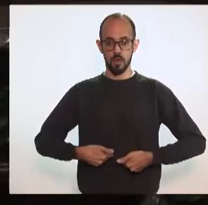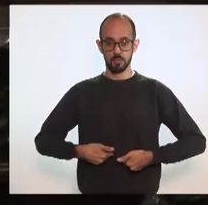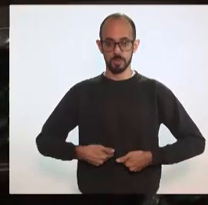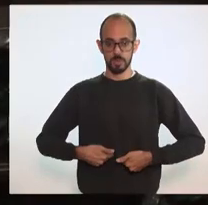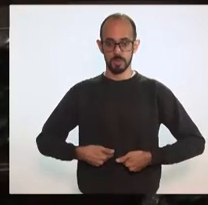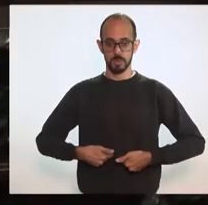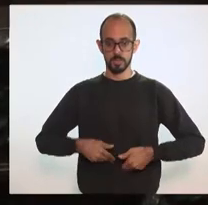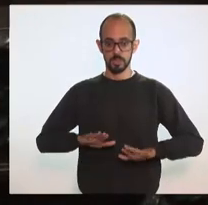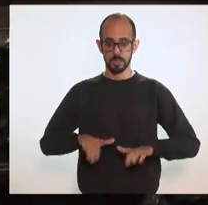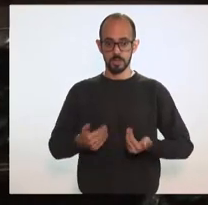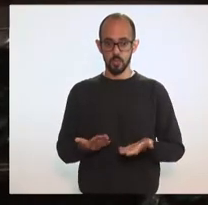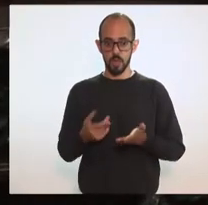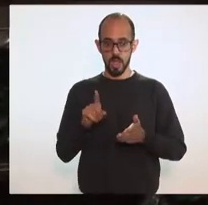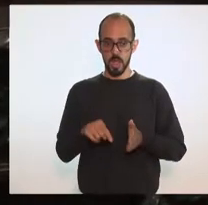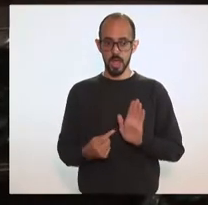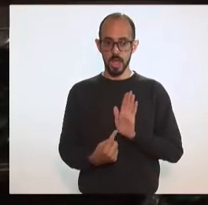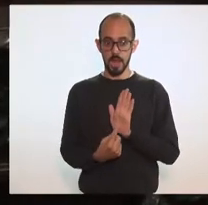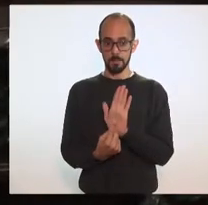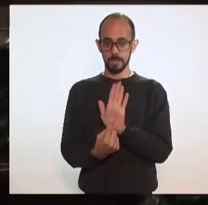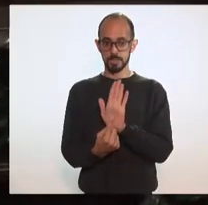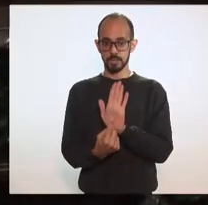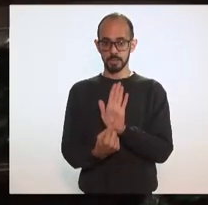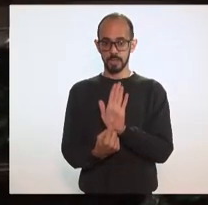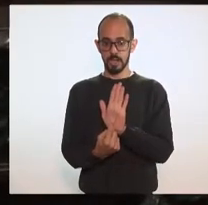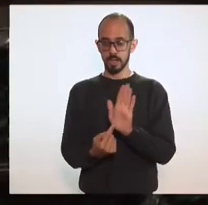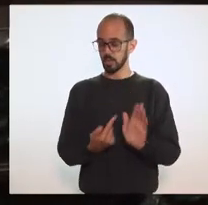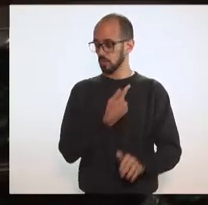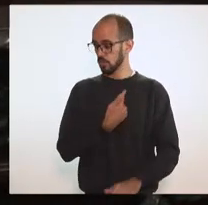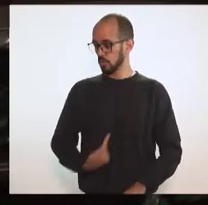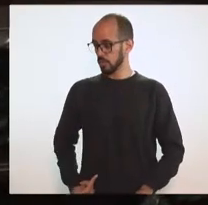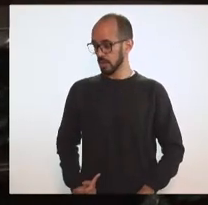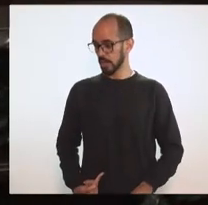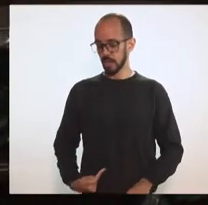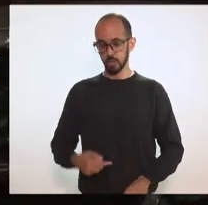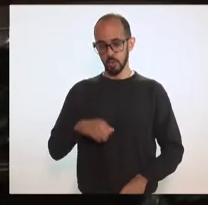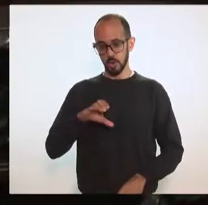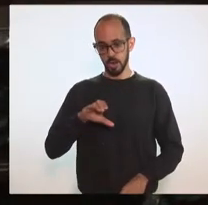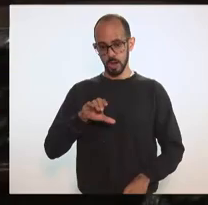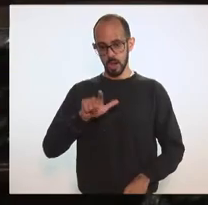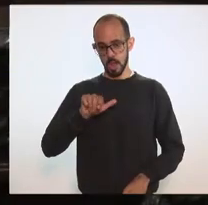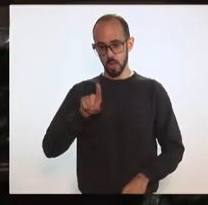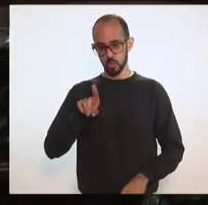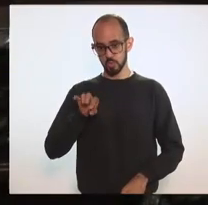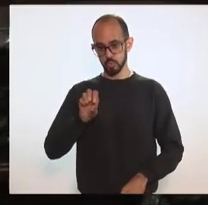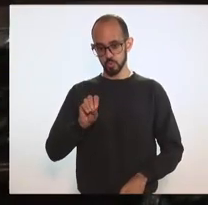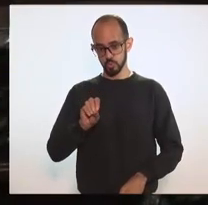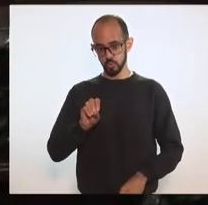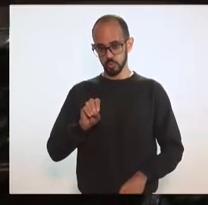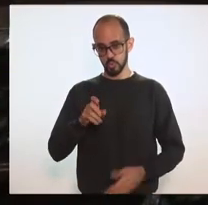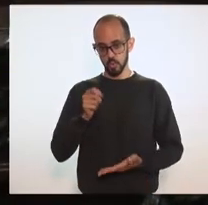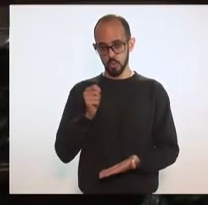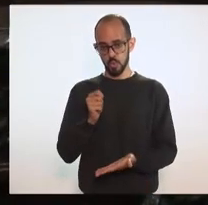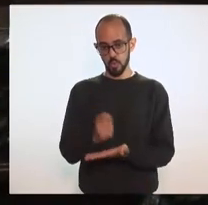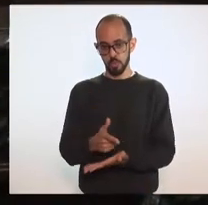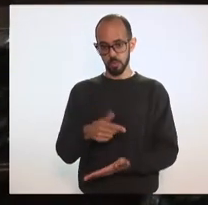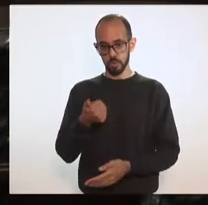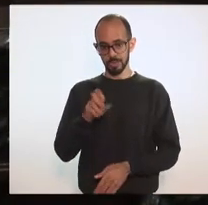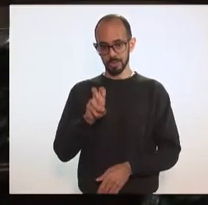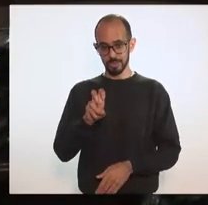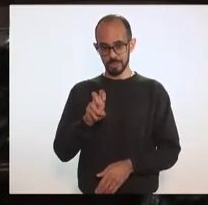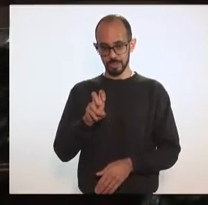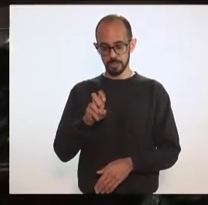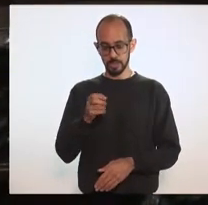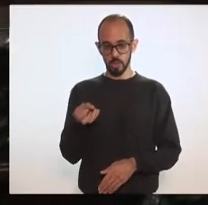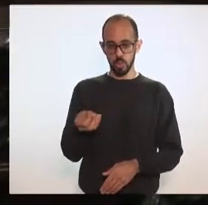apresentar aqui que o governador em exercício Cláudio cacho comprou 15 novos novos